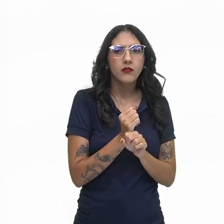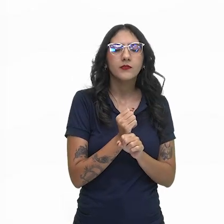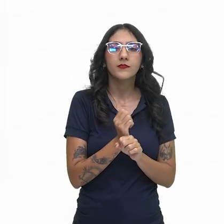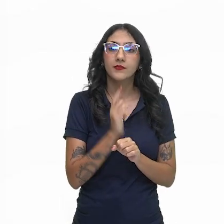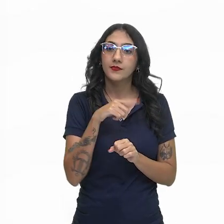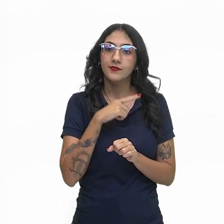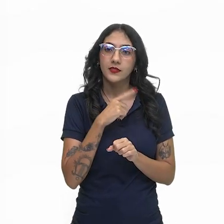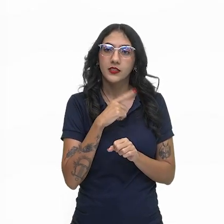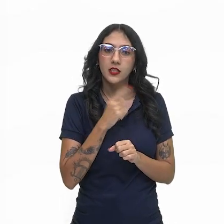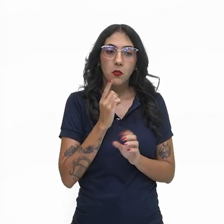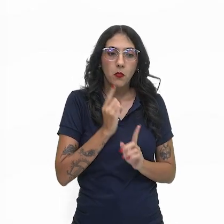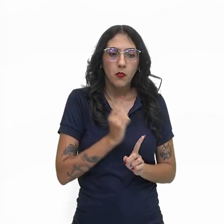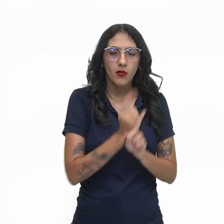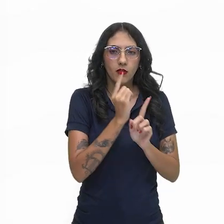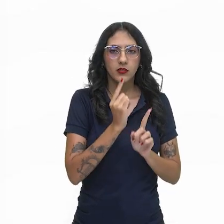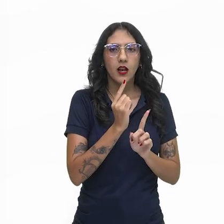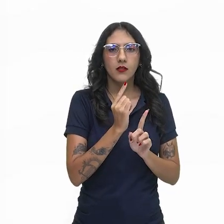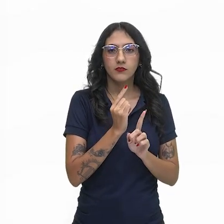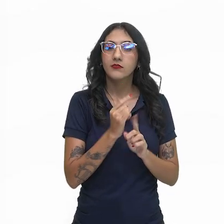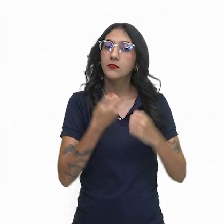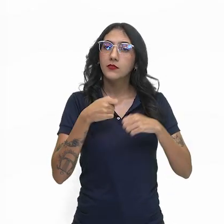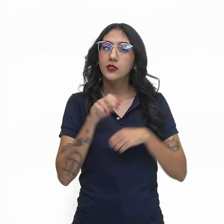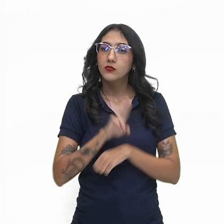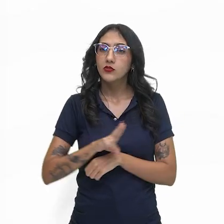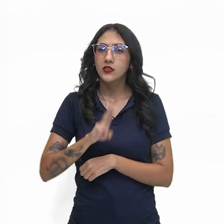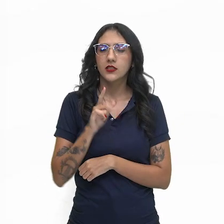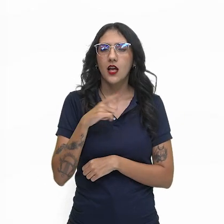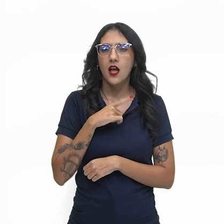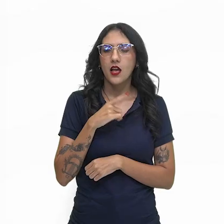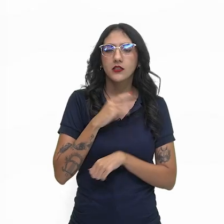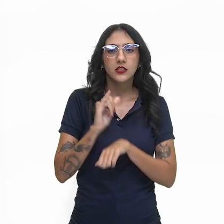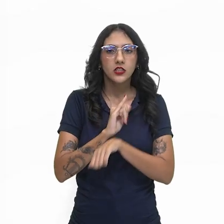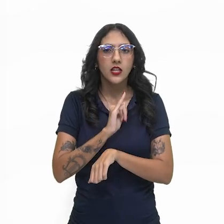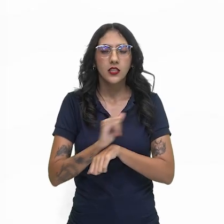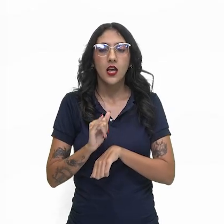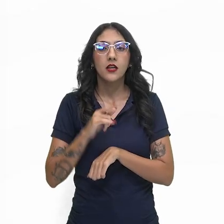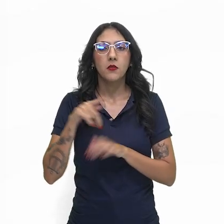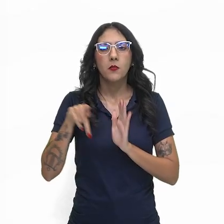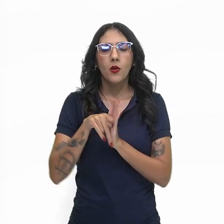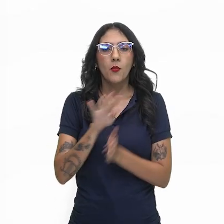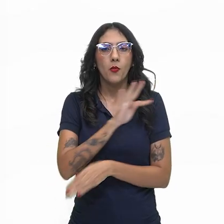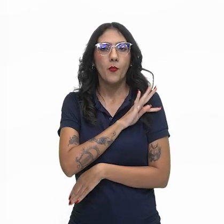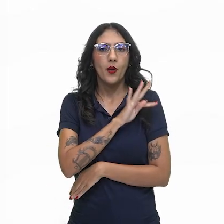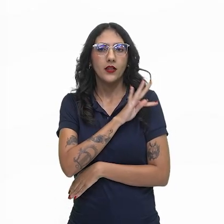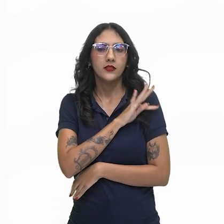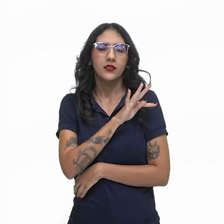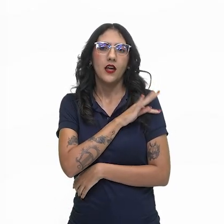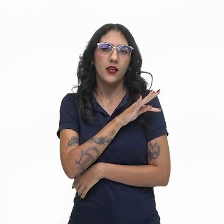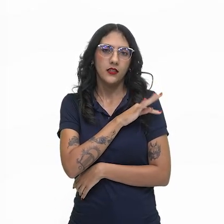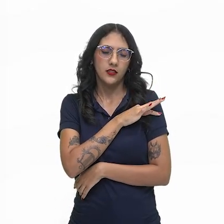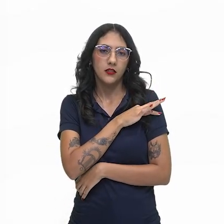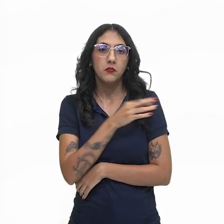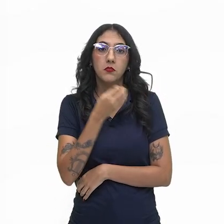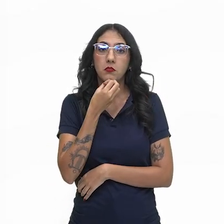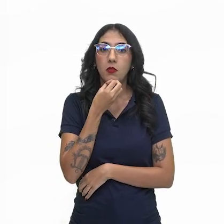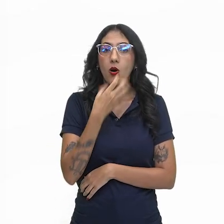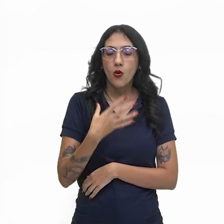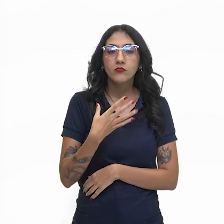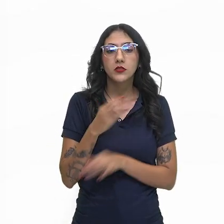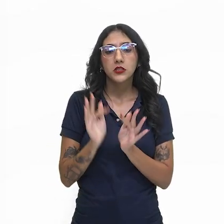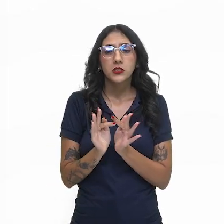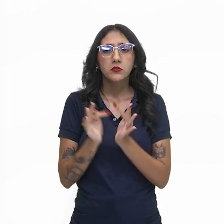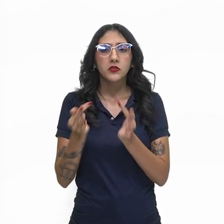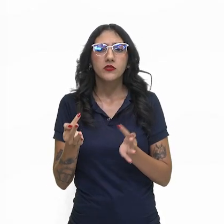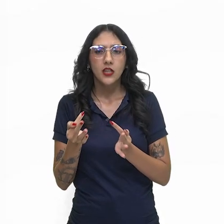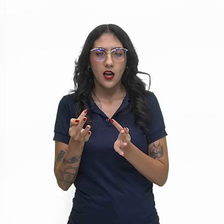melhor trabalhar com o arredondamento, que é uma técnica muito útil para